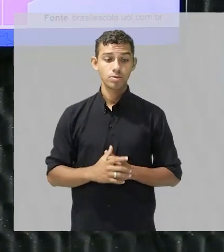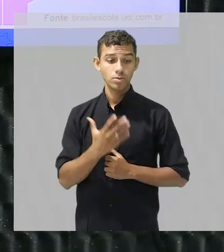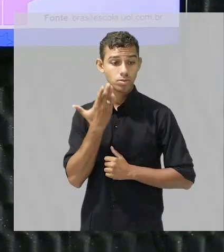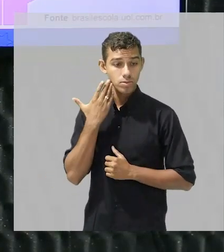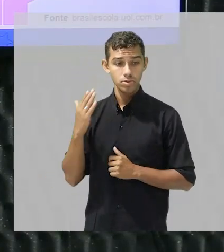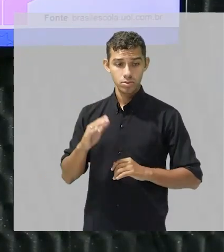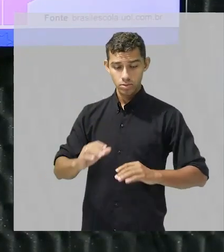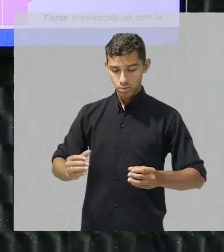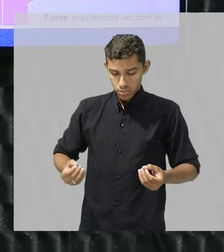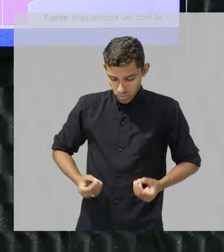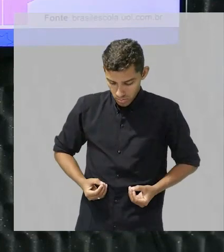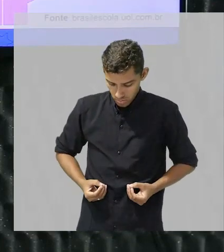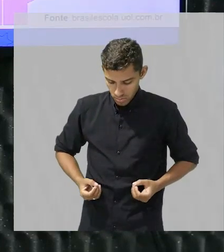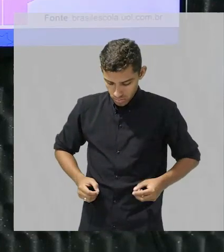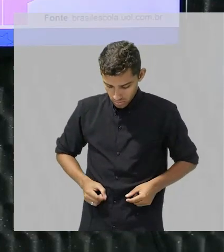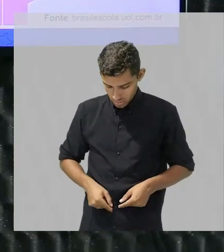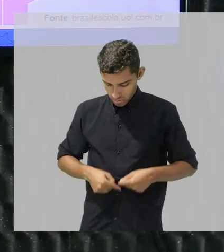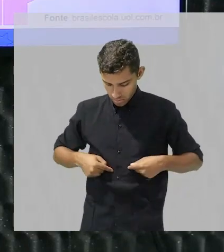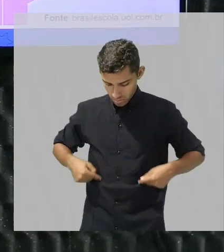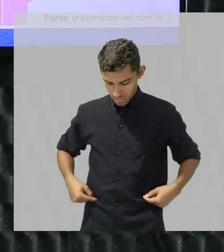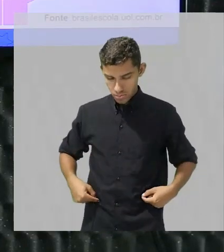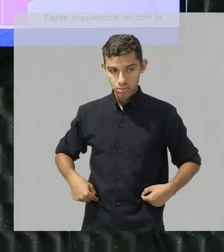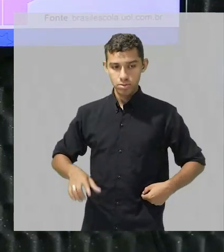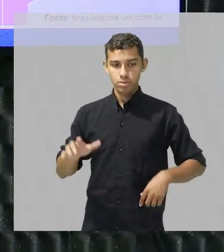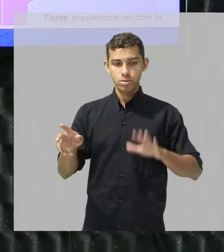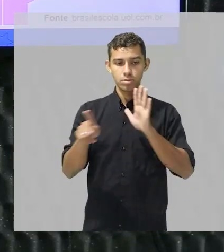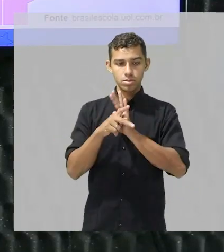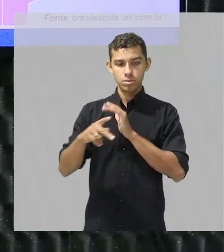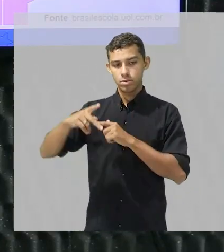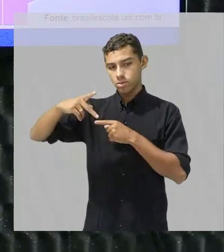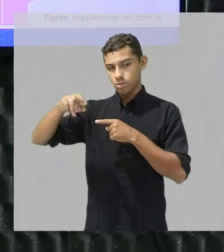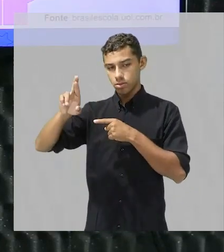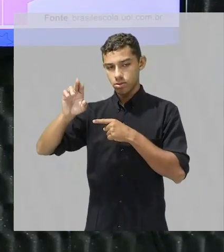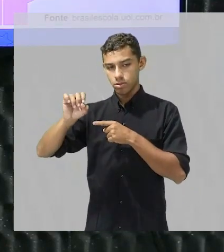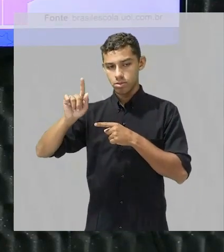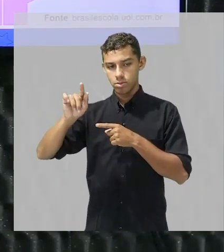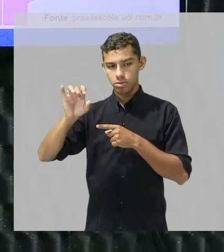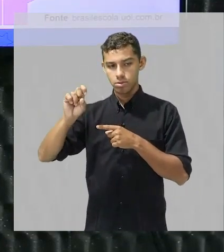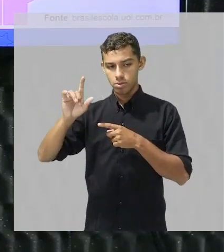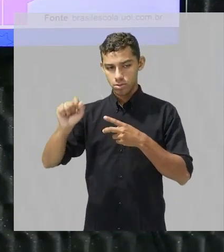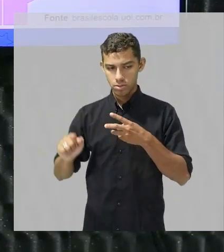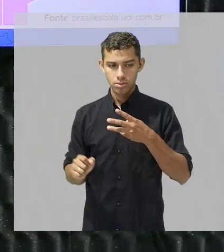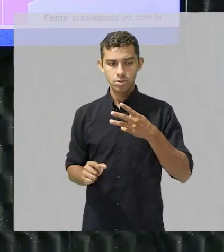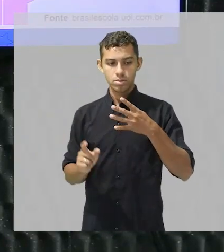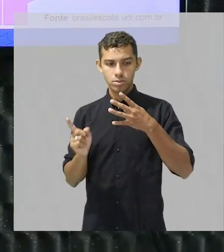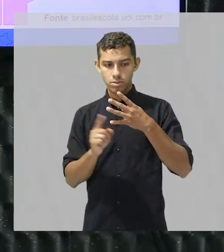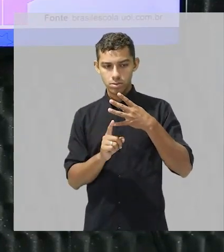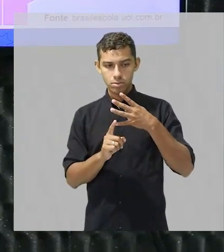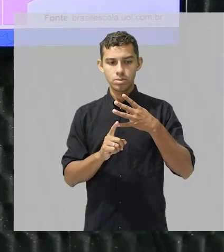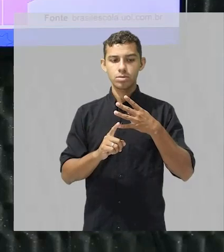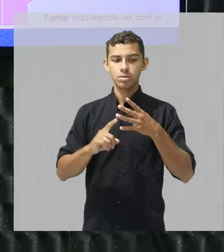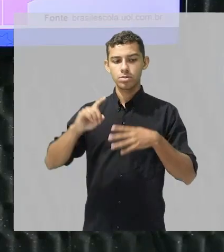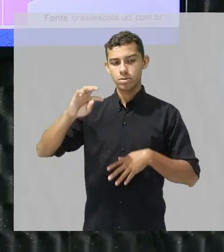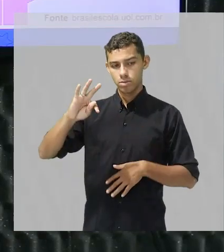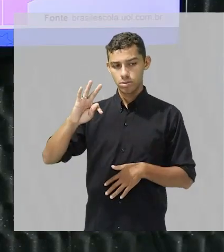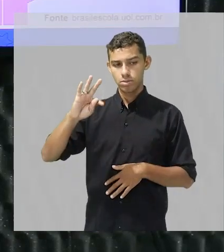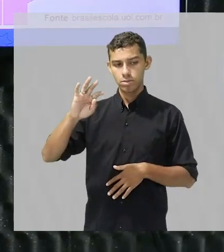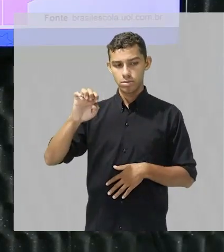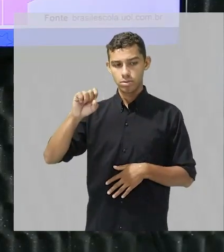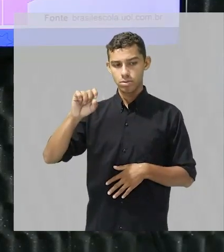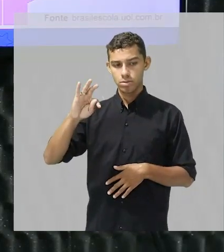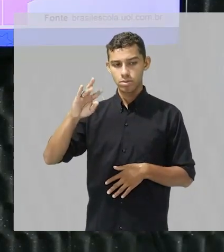dos ovários, ele vai produzir o estrógeno e a progesterona. O testículo ele vai produzir a testosterona,